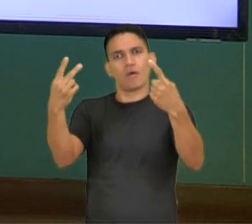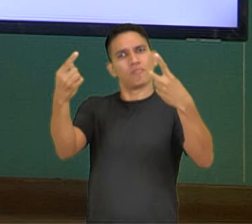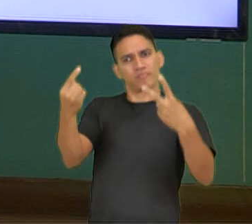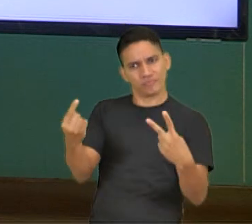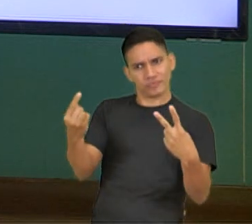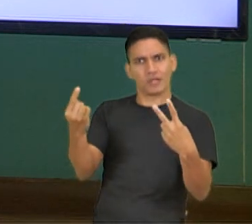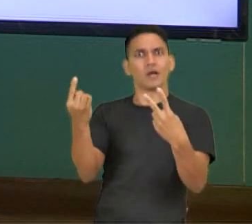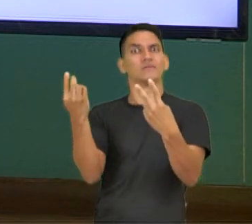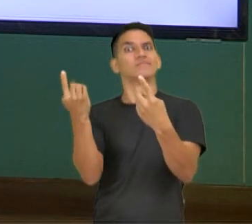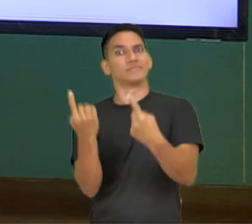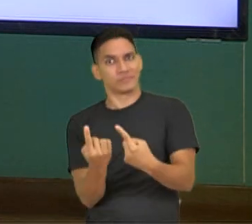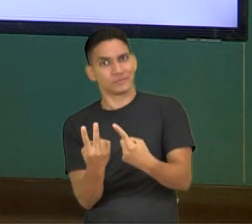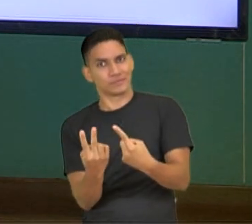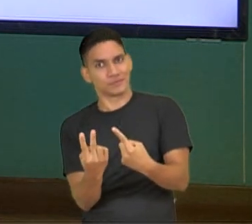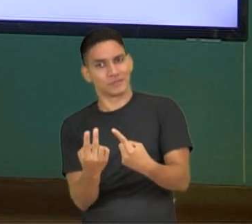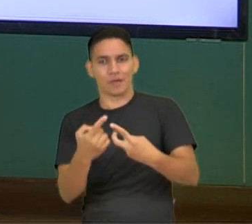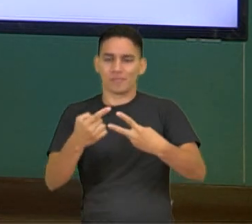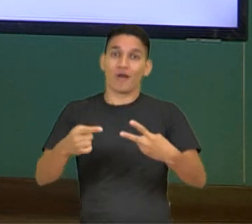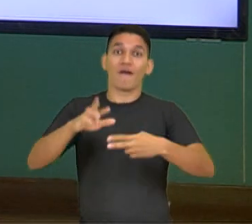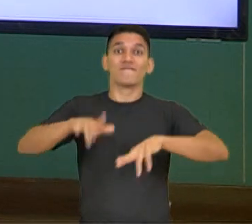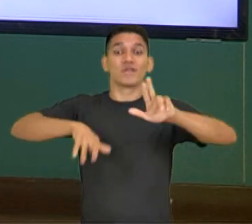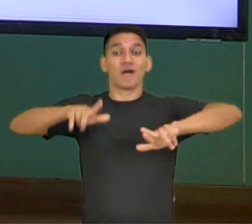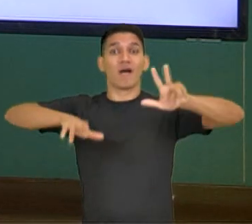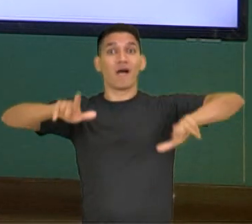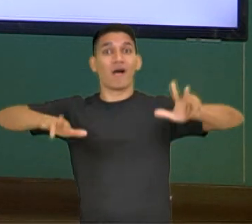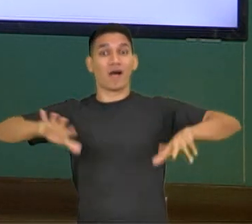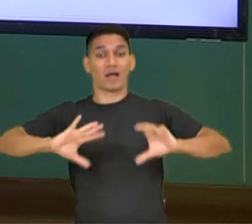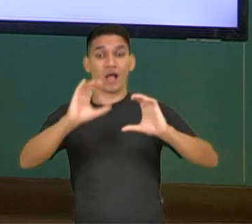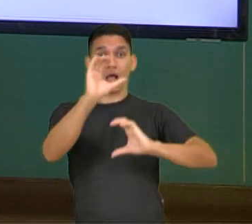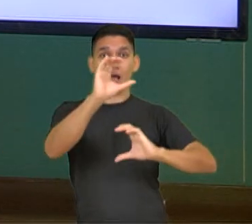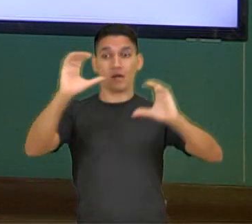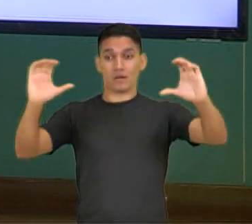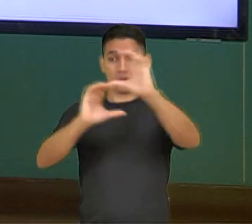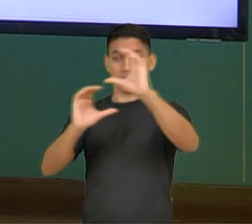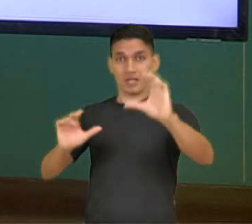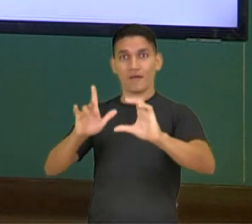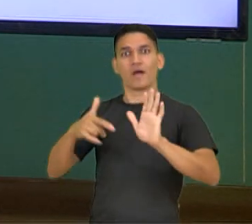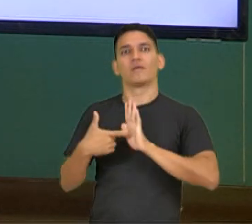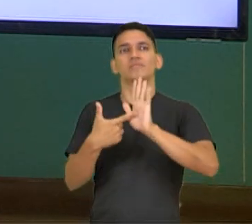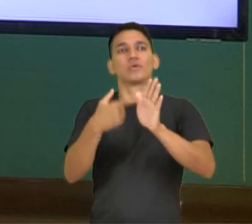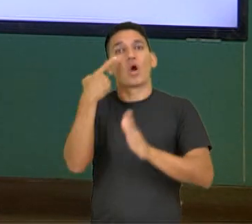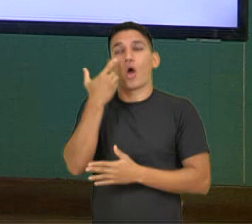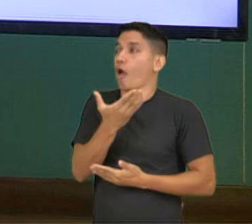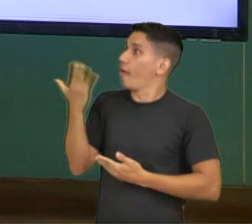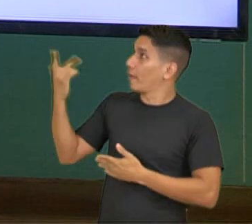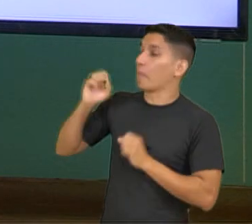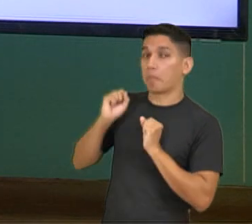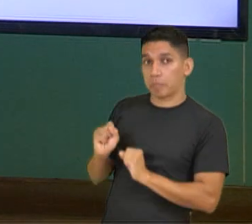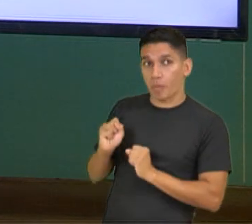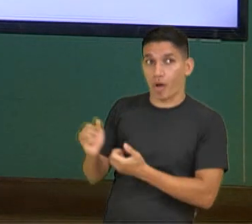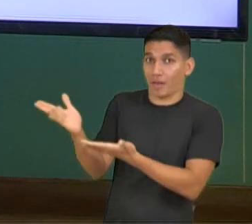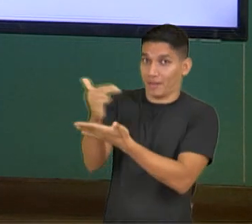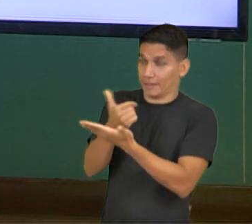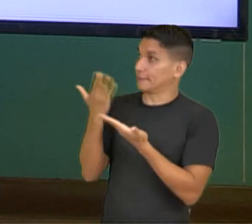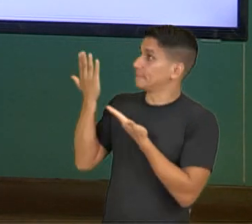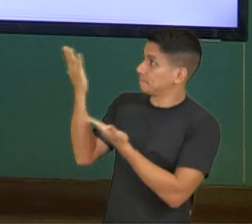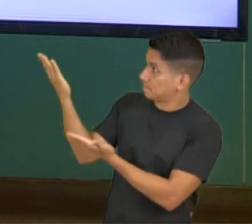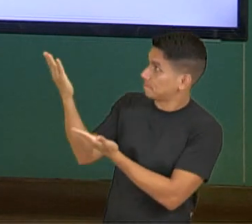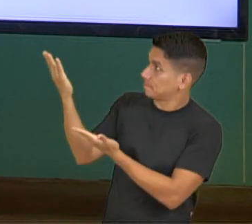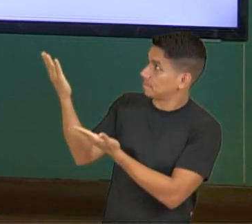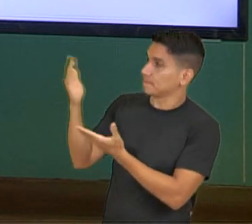elas vão se alternando entre os carbonos, então a representação dela pode ser essa